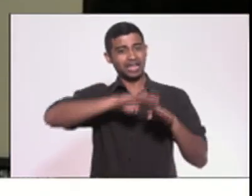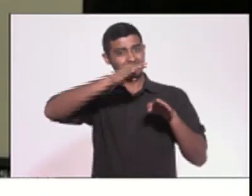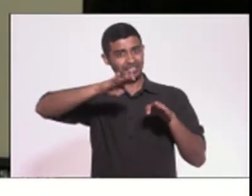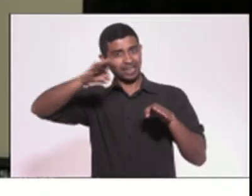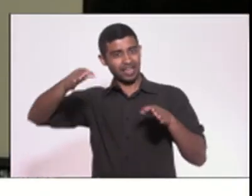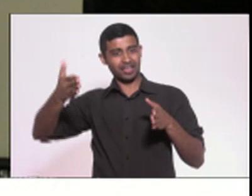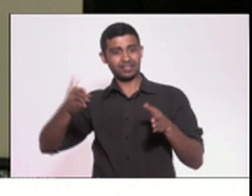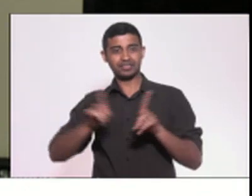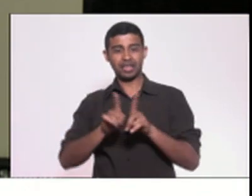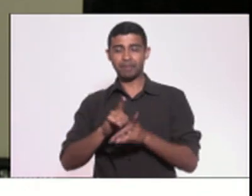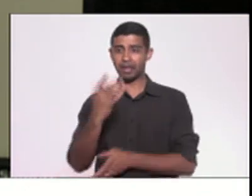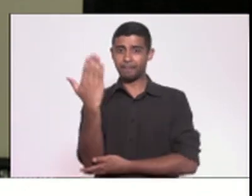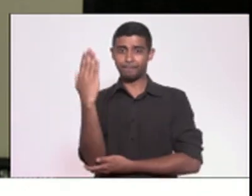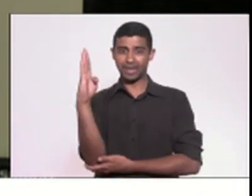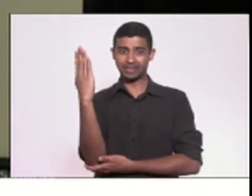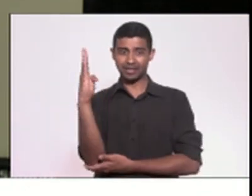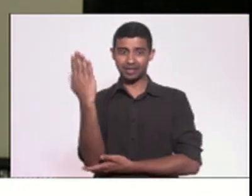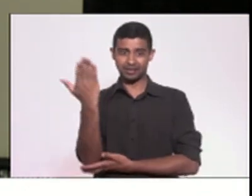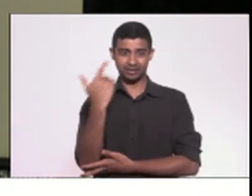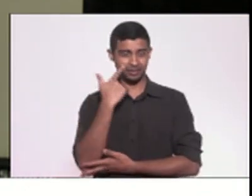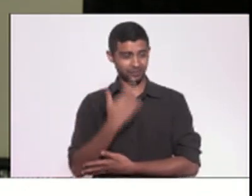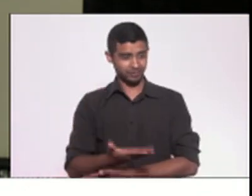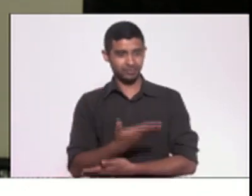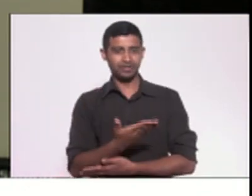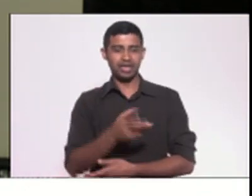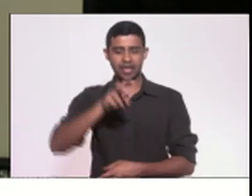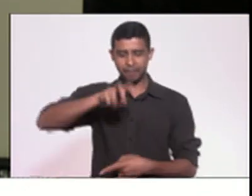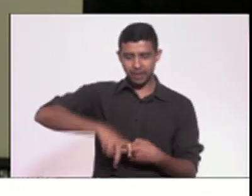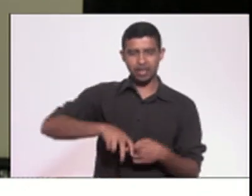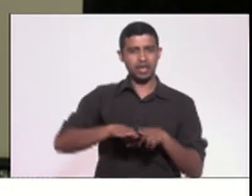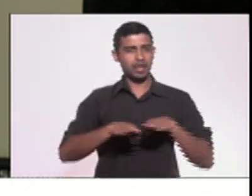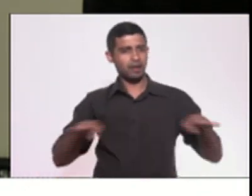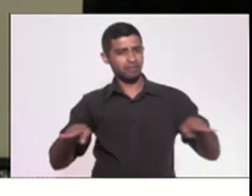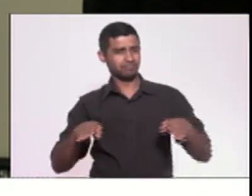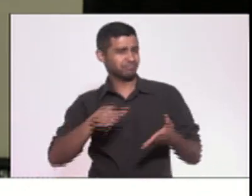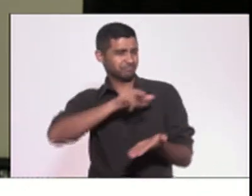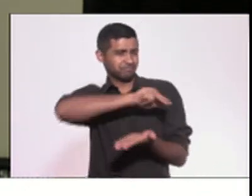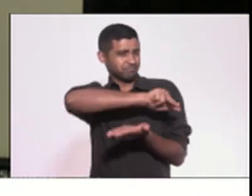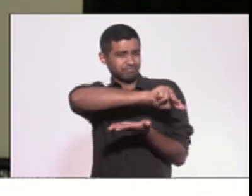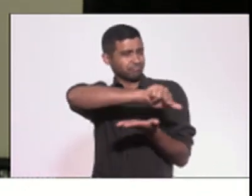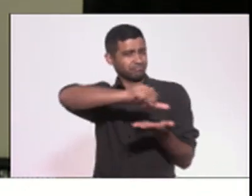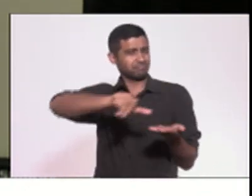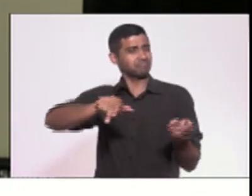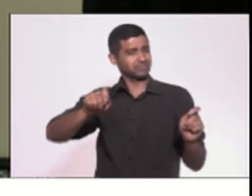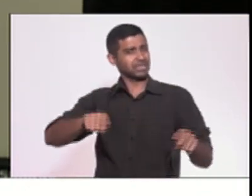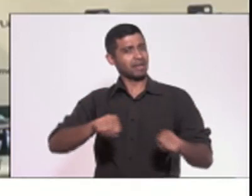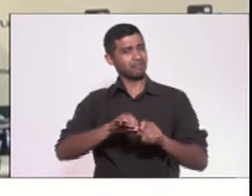a madeira plástica, né? Cadeira, banco, mesa, bueiro,